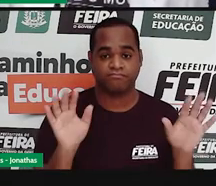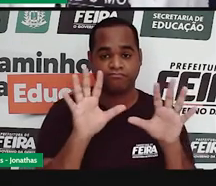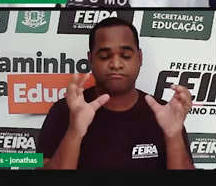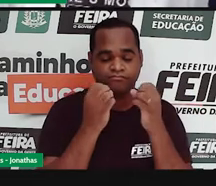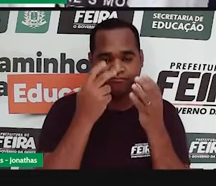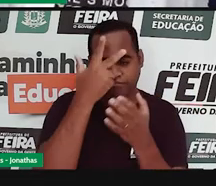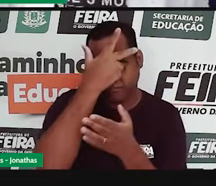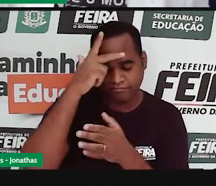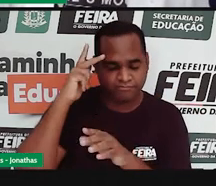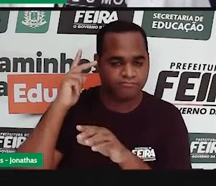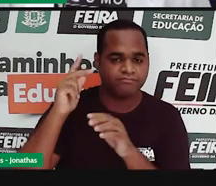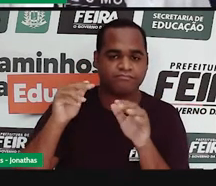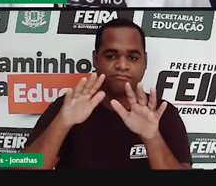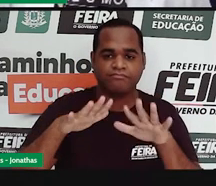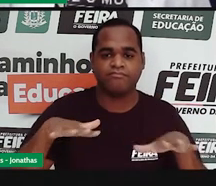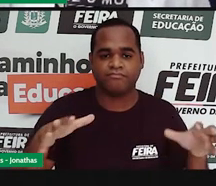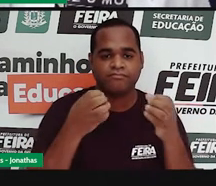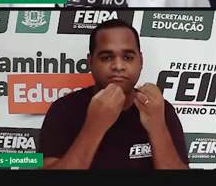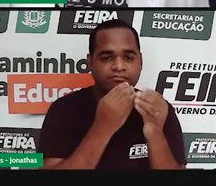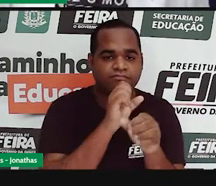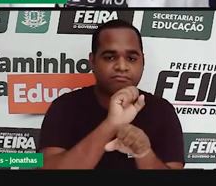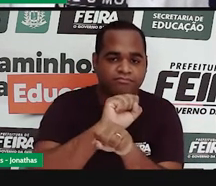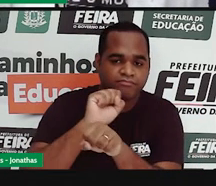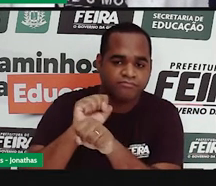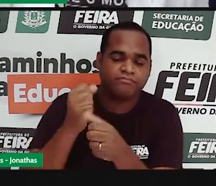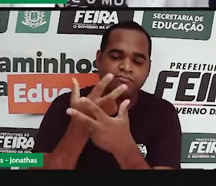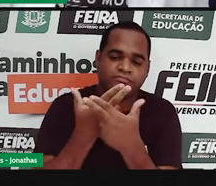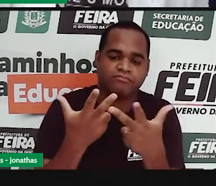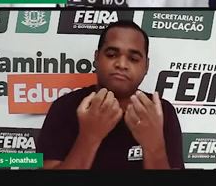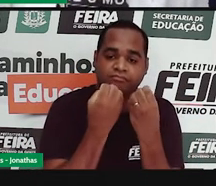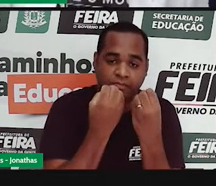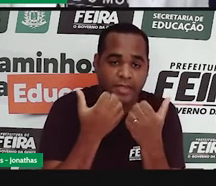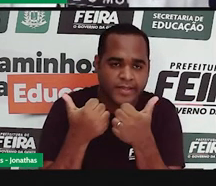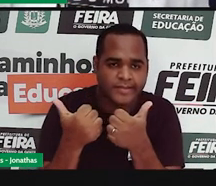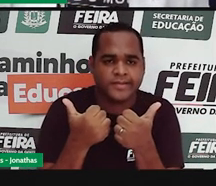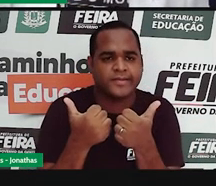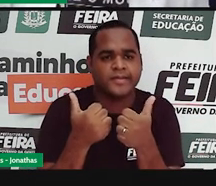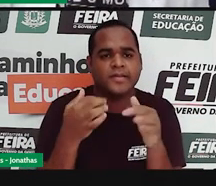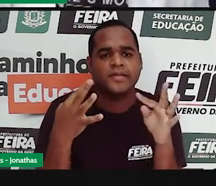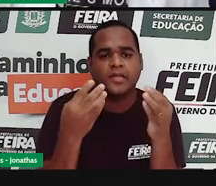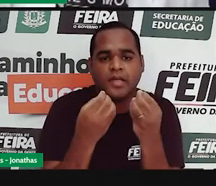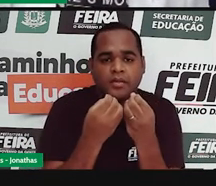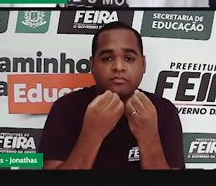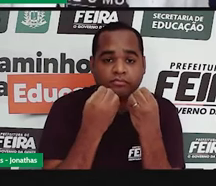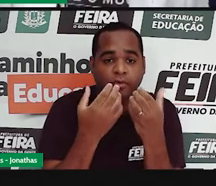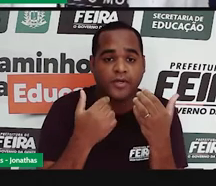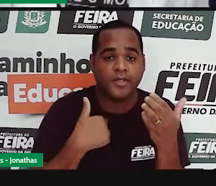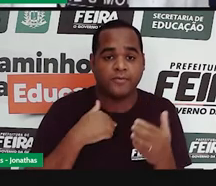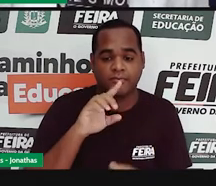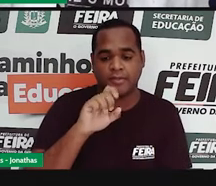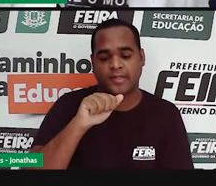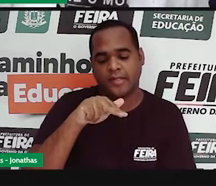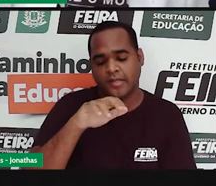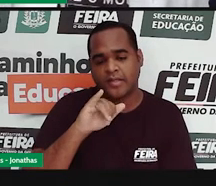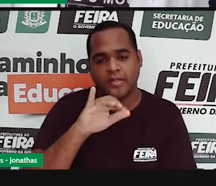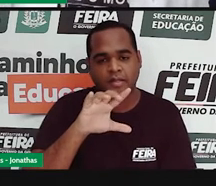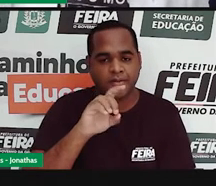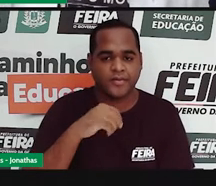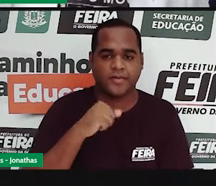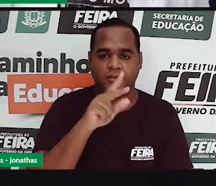Olá pessoal, espero que esteja tudo bem com vocês. Eu me chamo Danilo, sou professor de